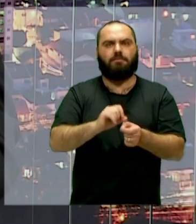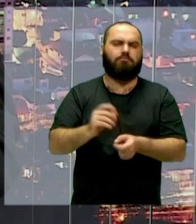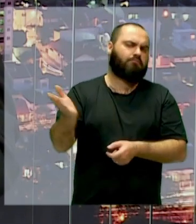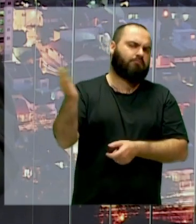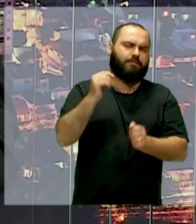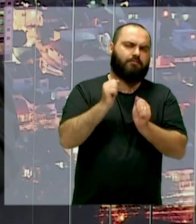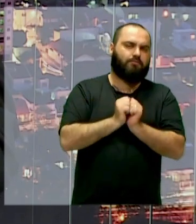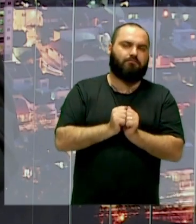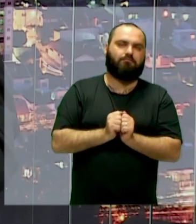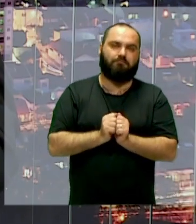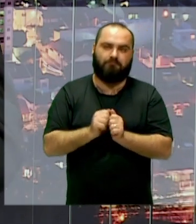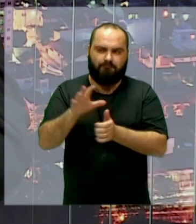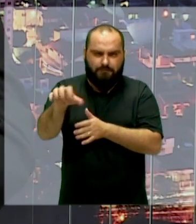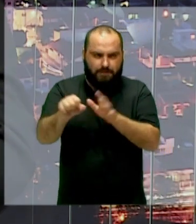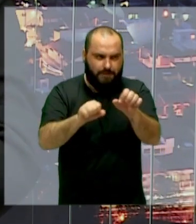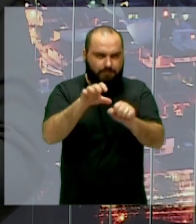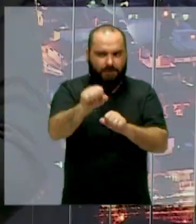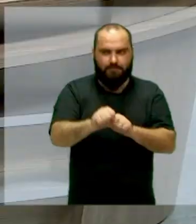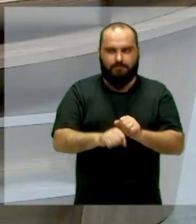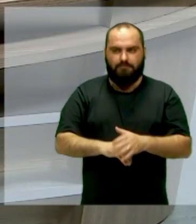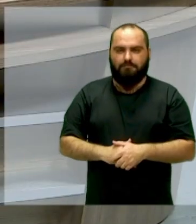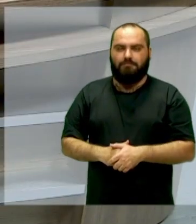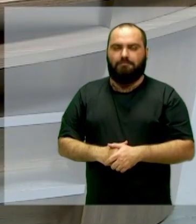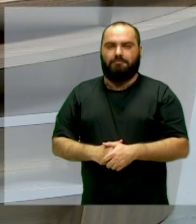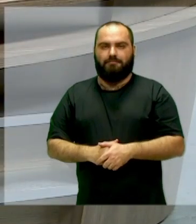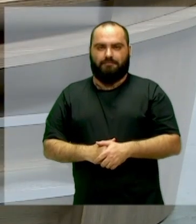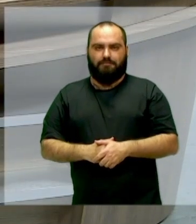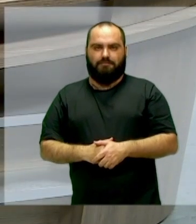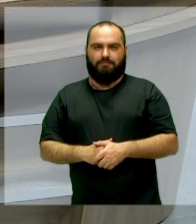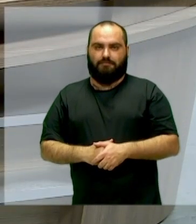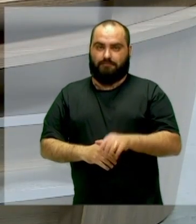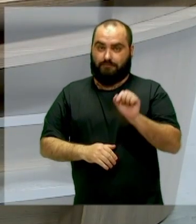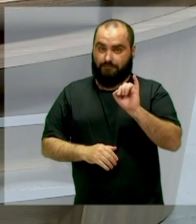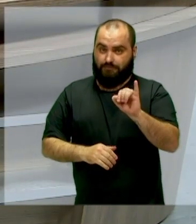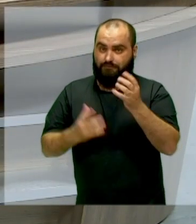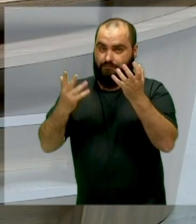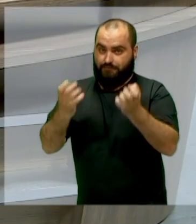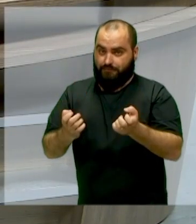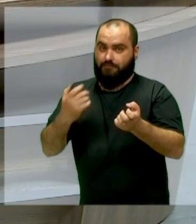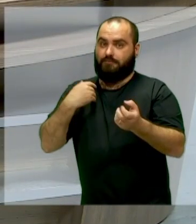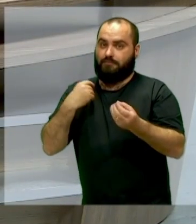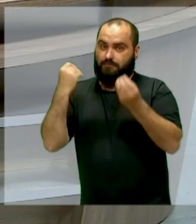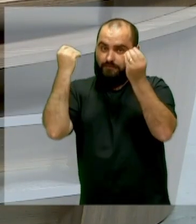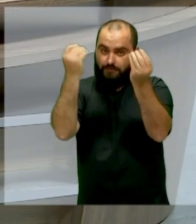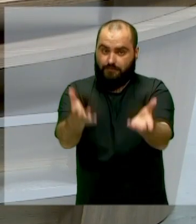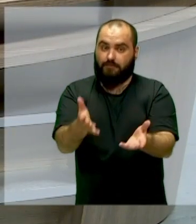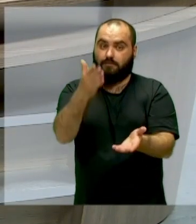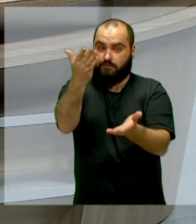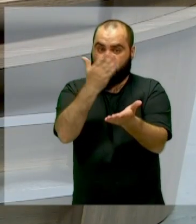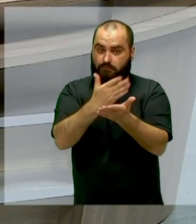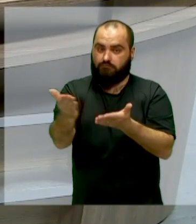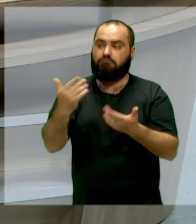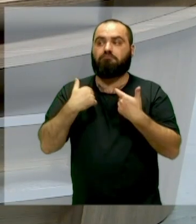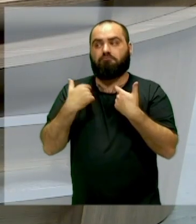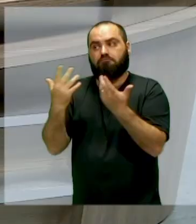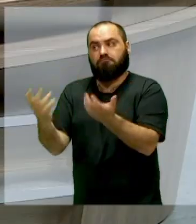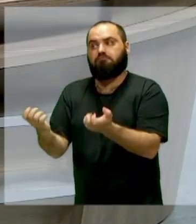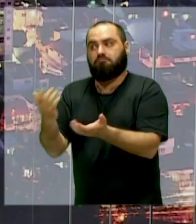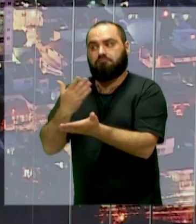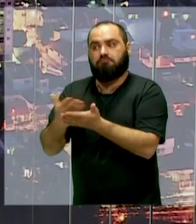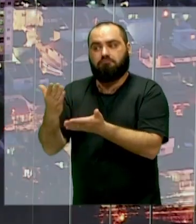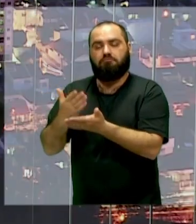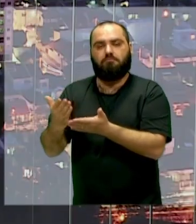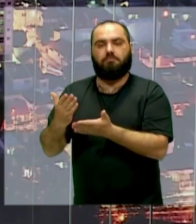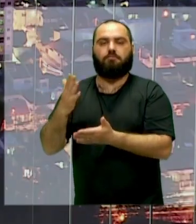umas minhocas californianas vamos se quiser eu te trago aqui tu começa a compostar eu quero começar a compostar porque